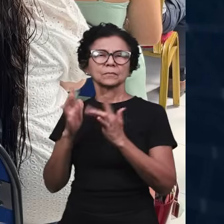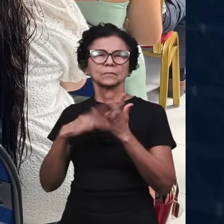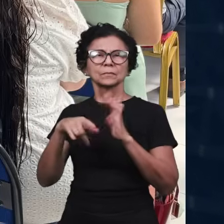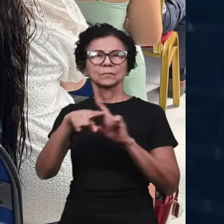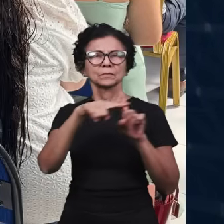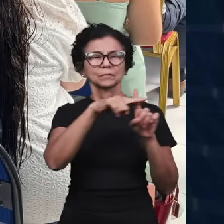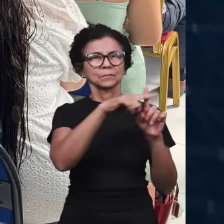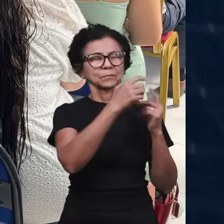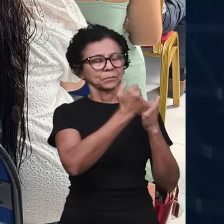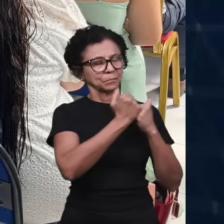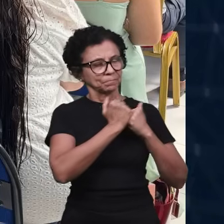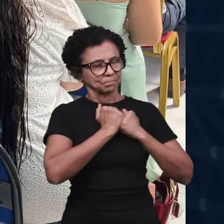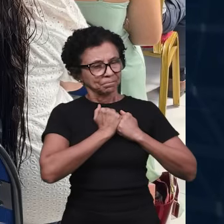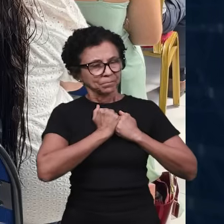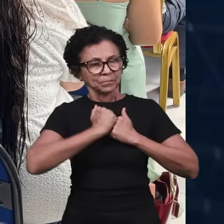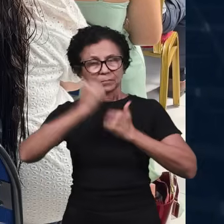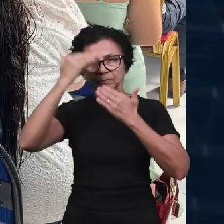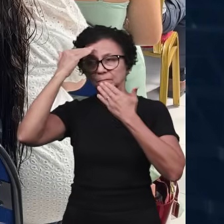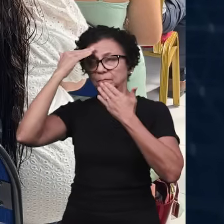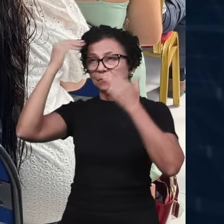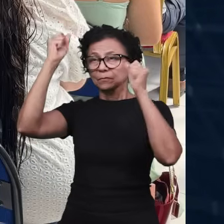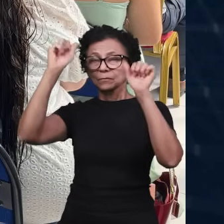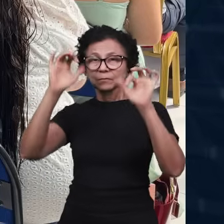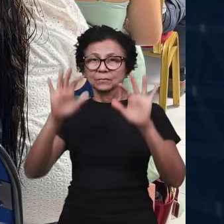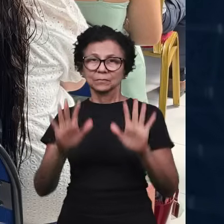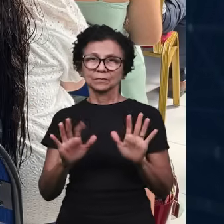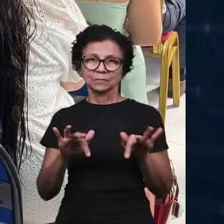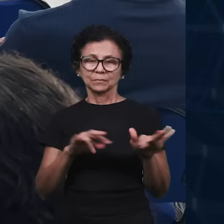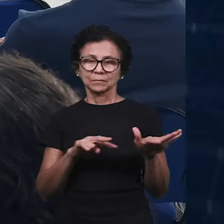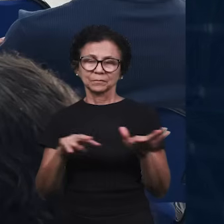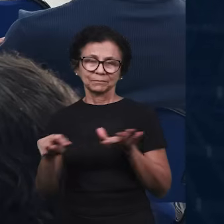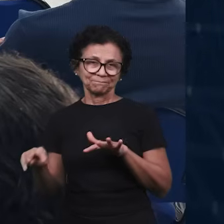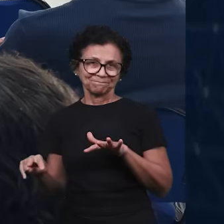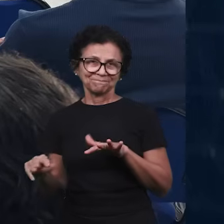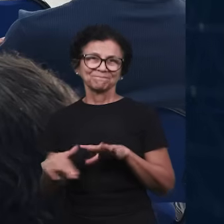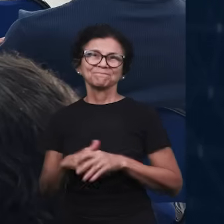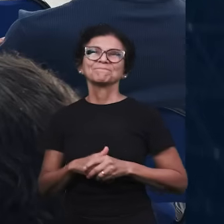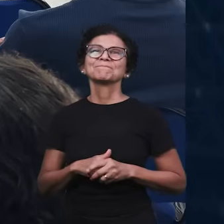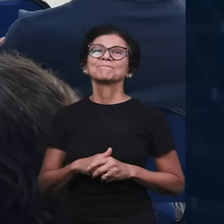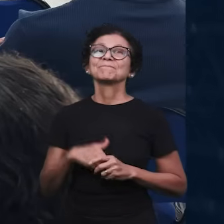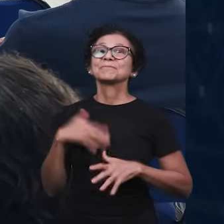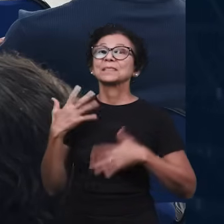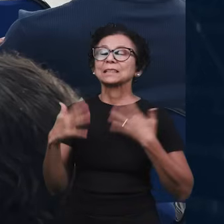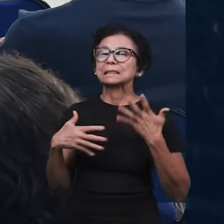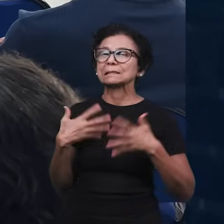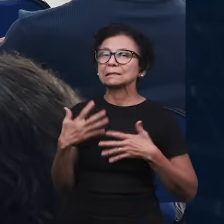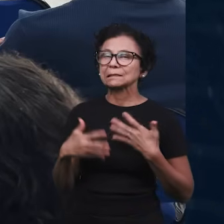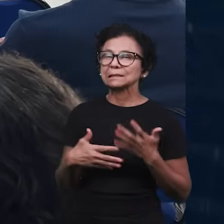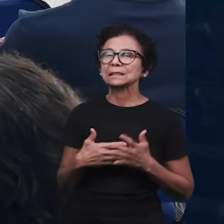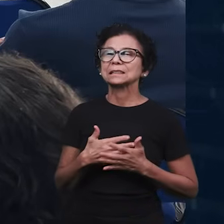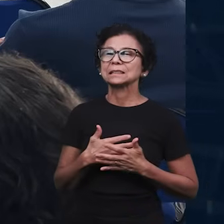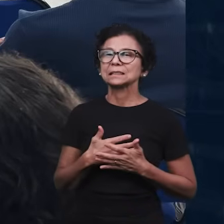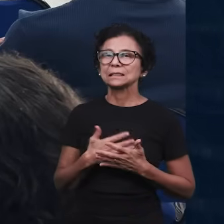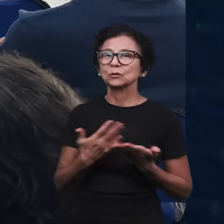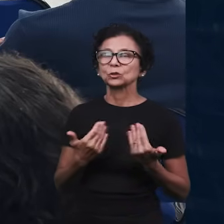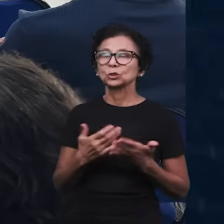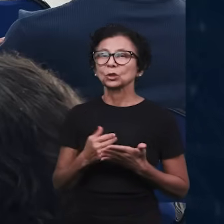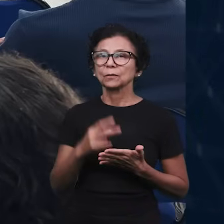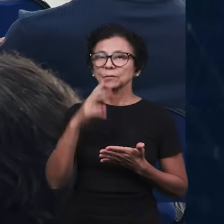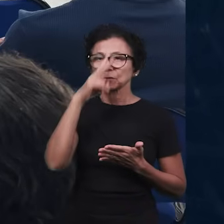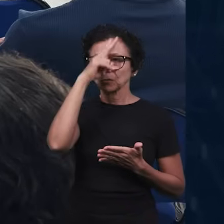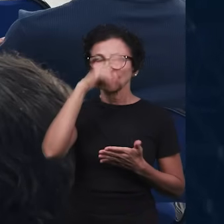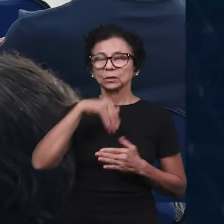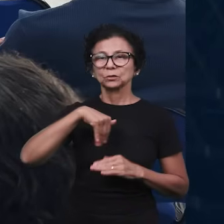Senhor Jesus, glorificando ao nosso Deus pelas bênçãos concedidas neste final de semana. A alegria pelos jovens fortalecidos,